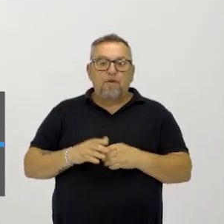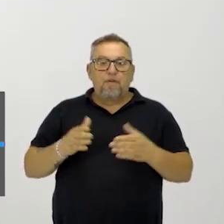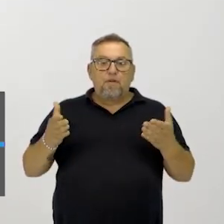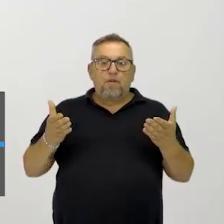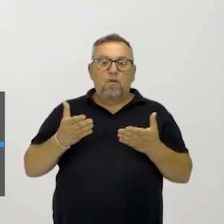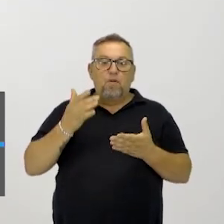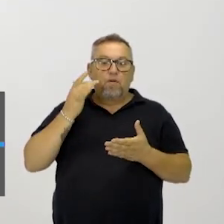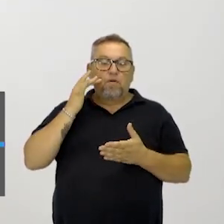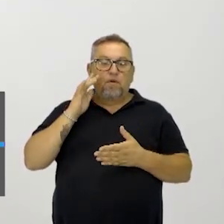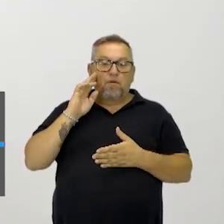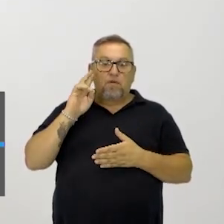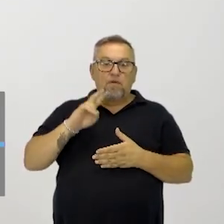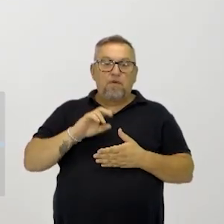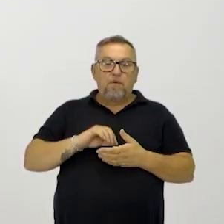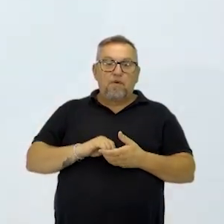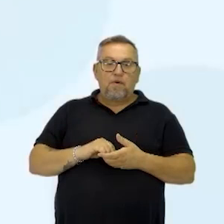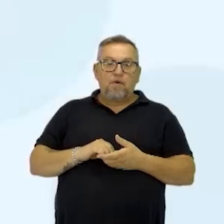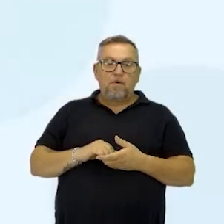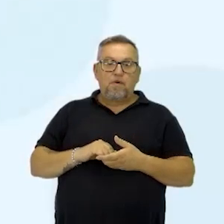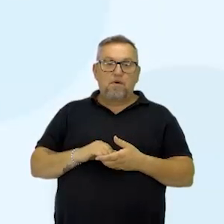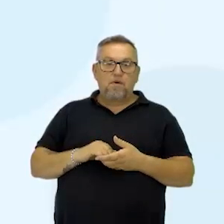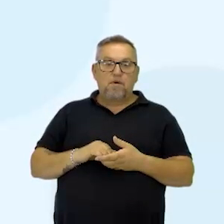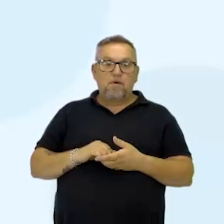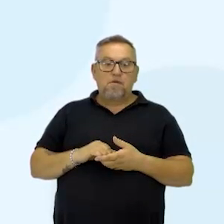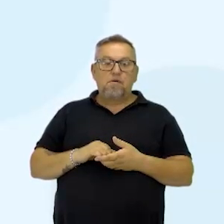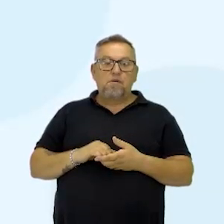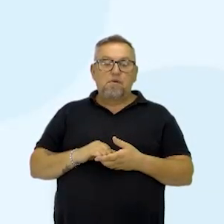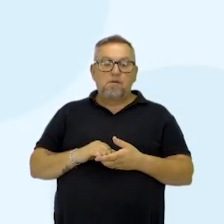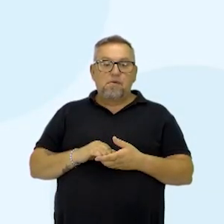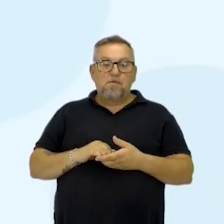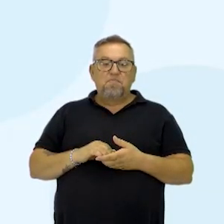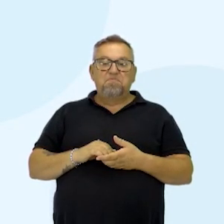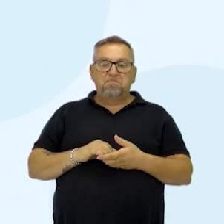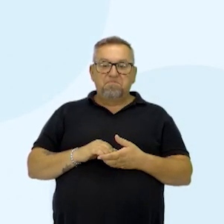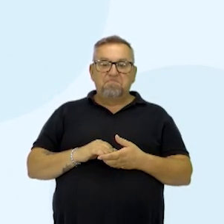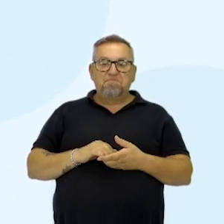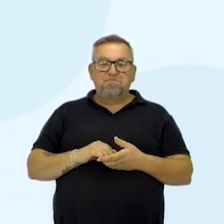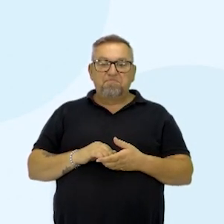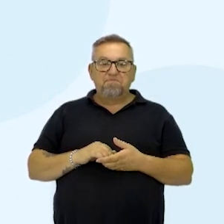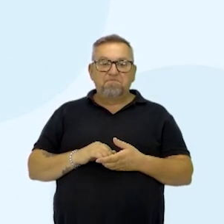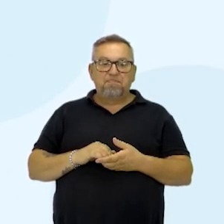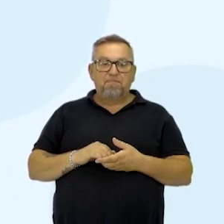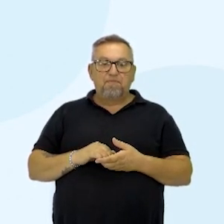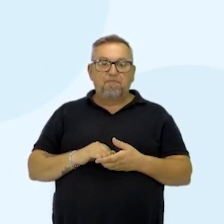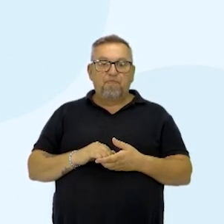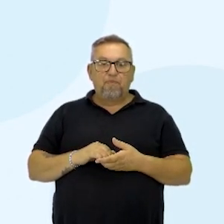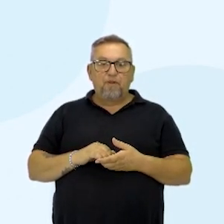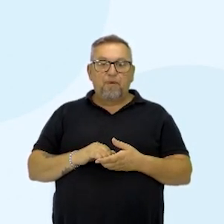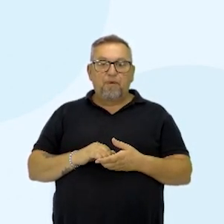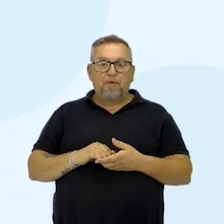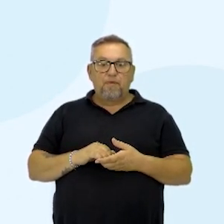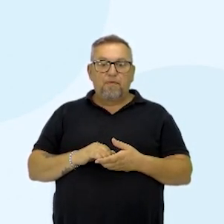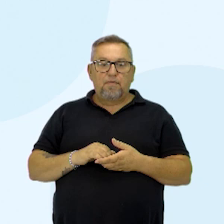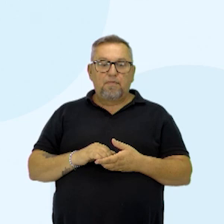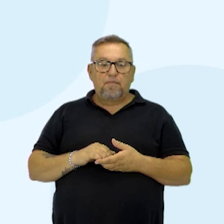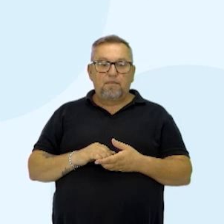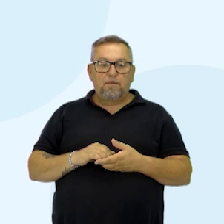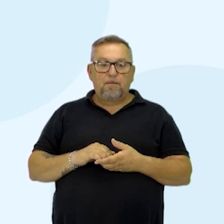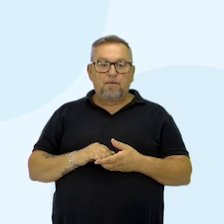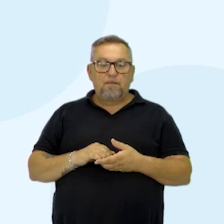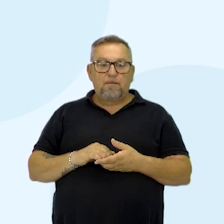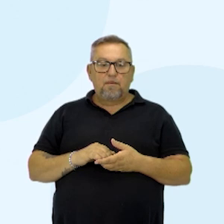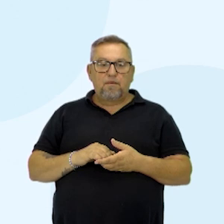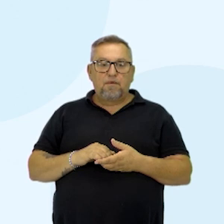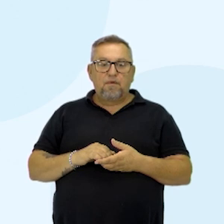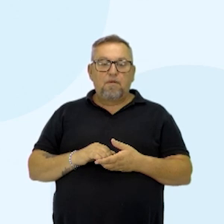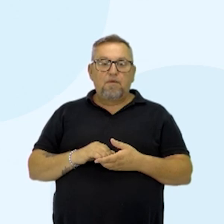se a questão já foi, vou colocar aqui. Falso, muito bem, vocês foram ótimos. Essa questão já apareceu na tela e foi